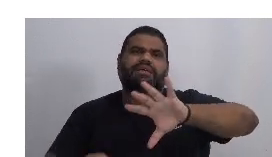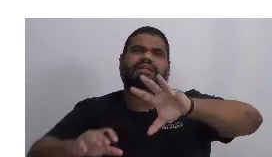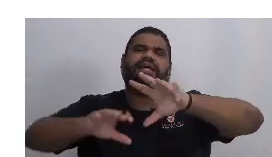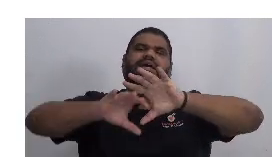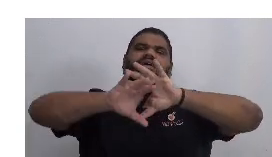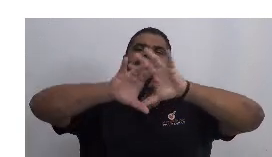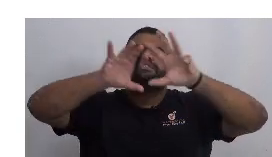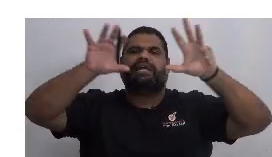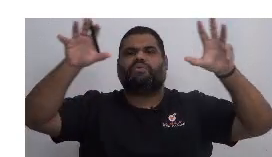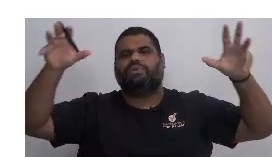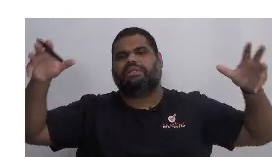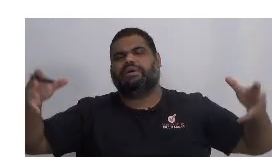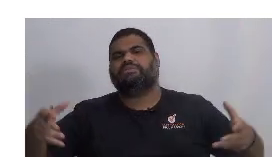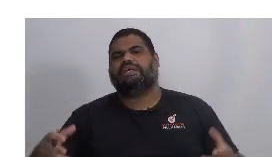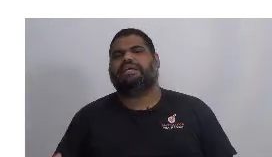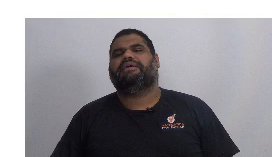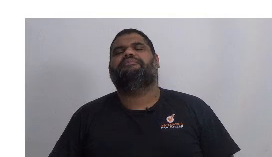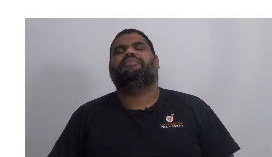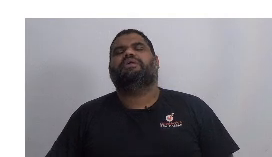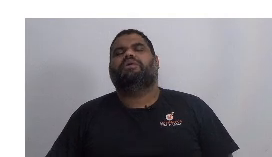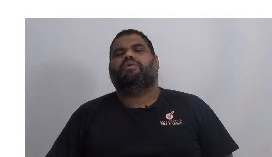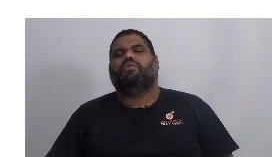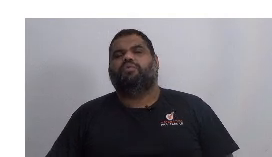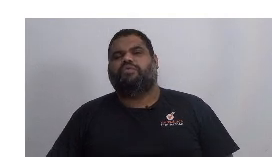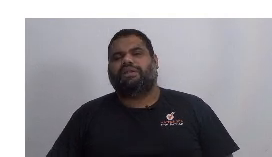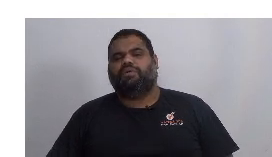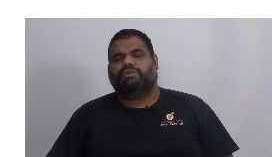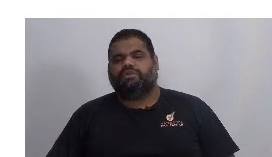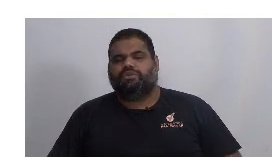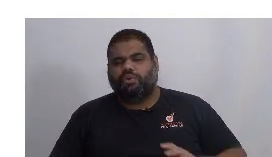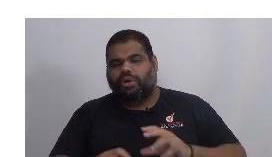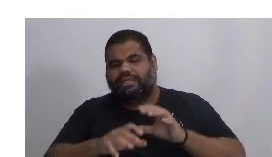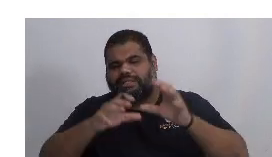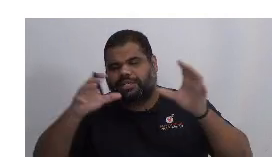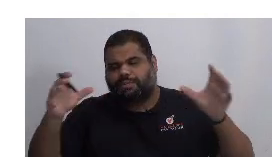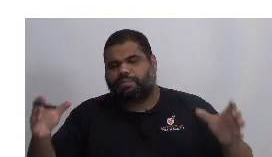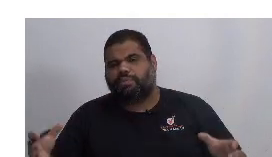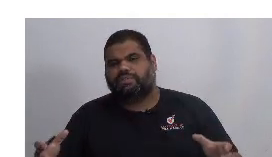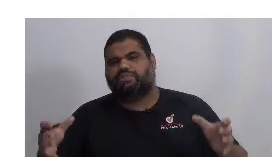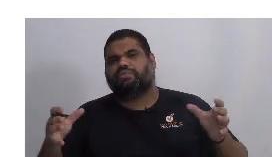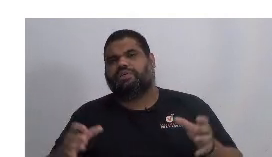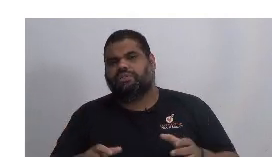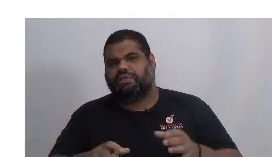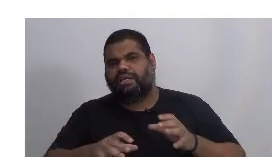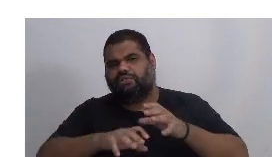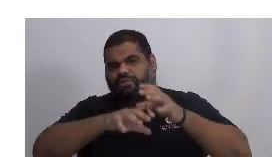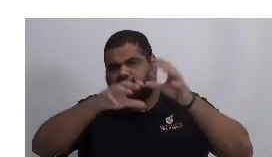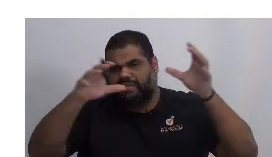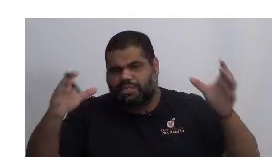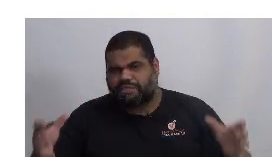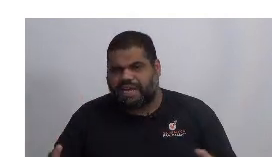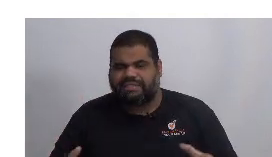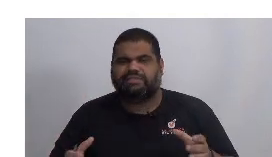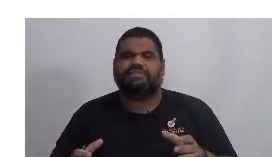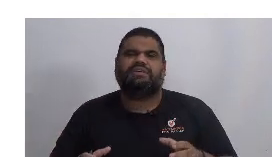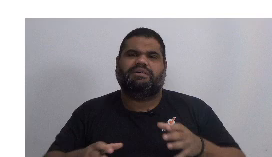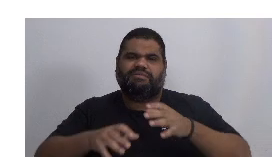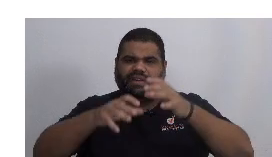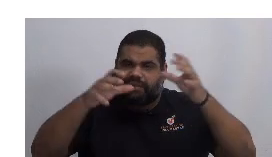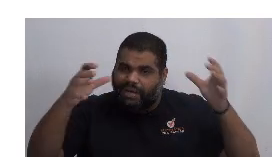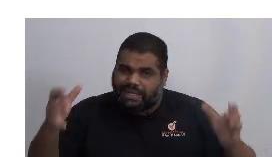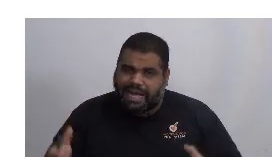análise, né, já encontramos aí o valor de todas as proposições, né, de todas as